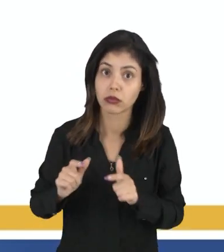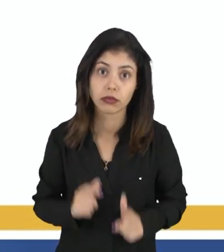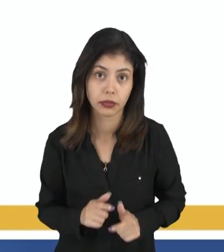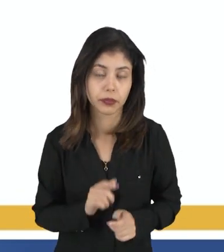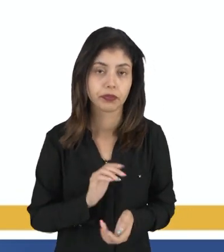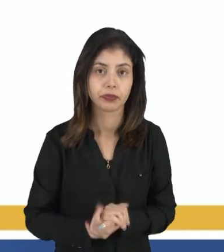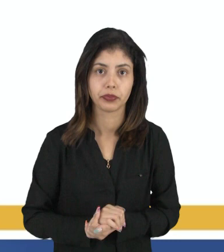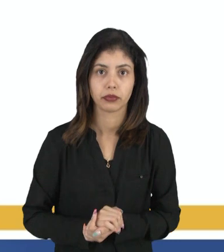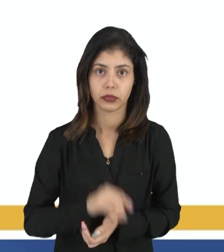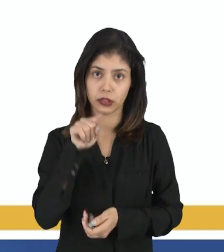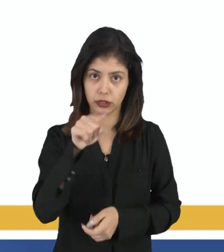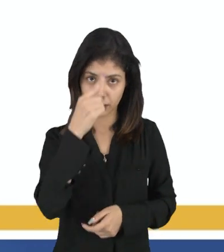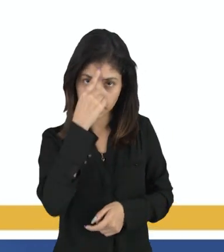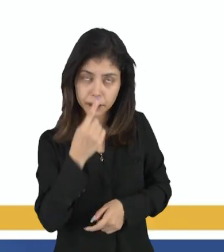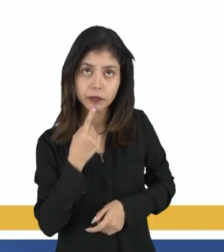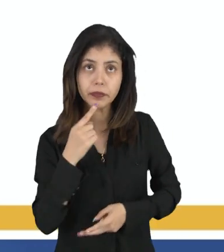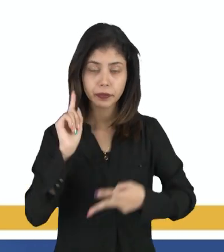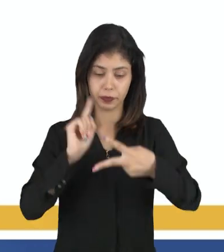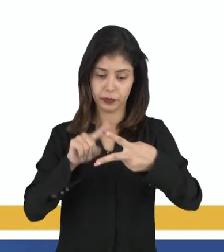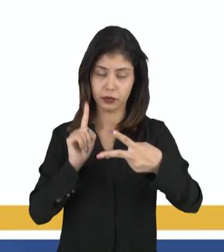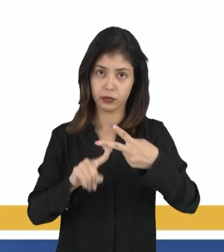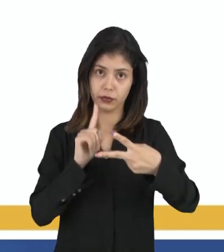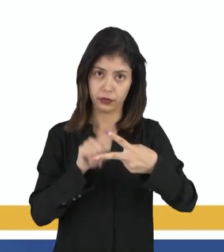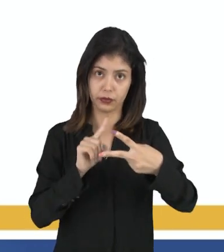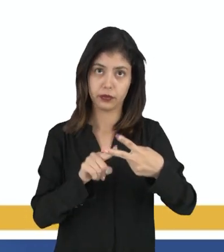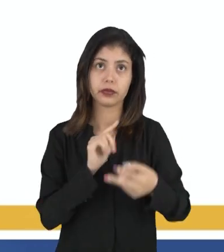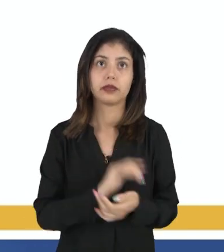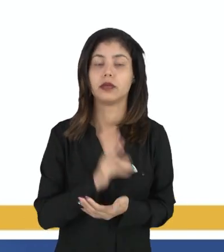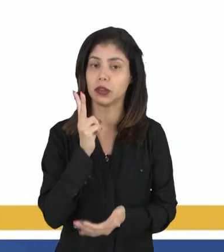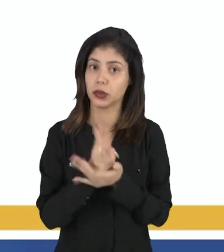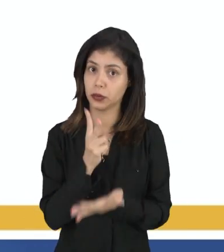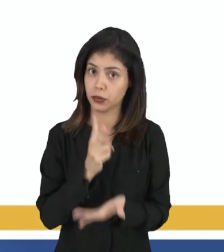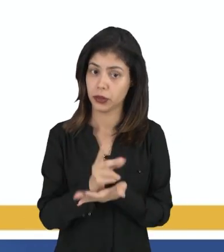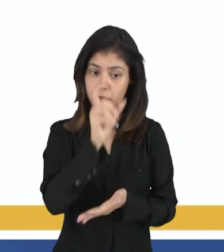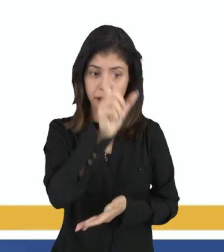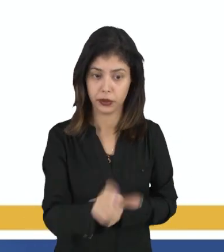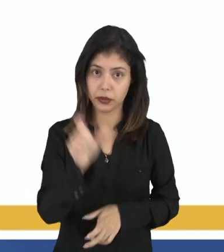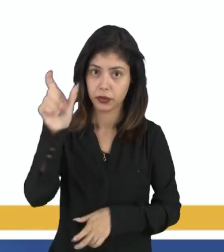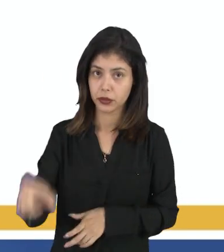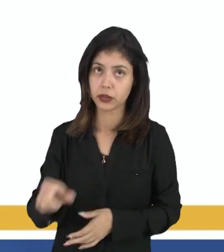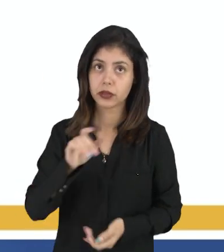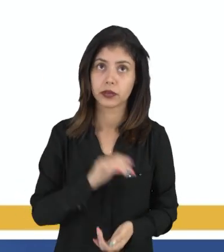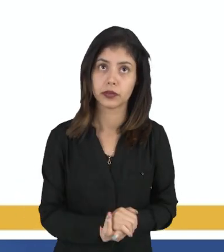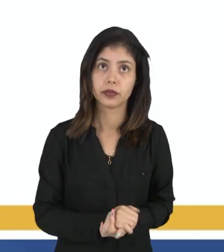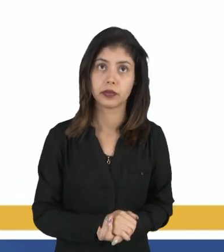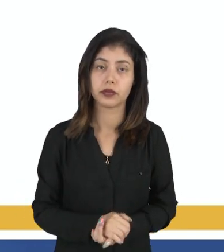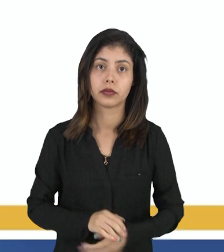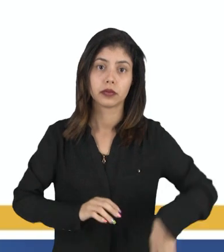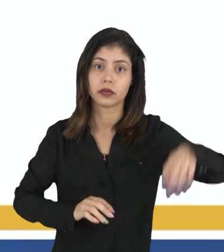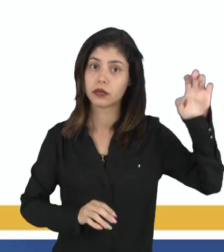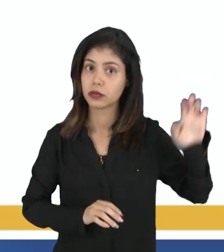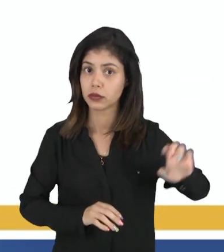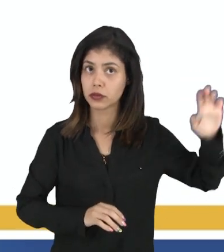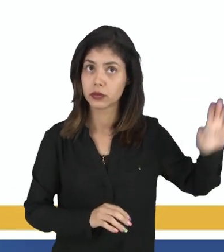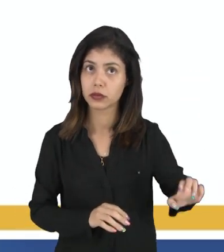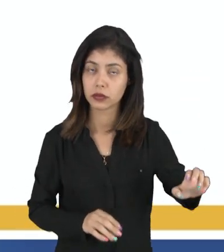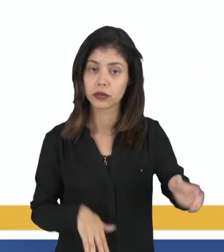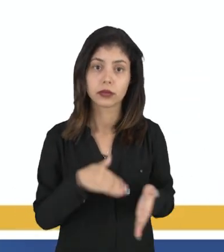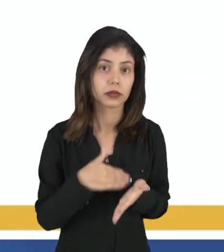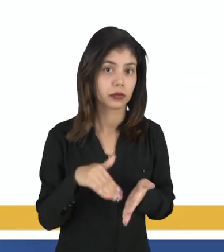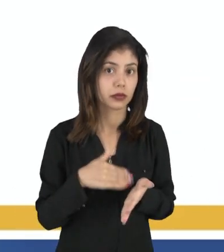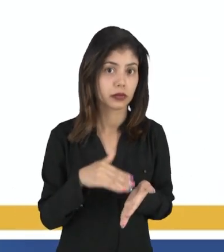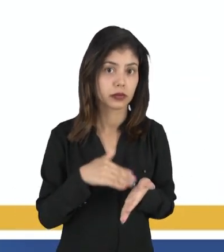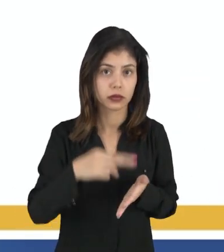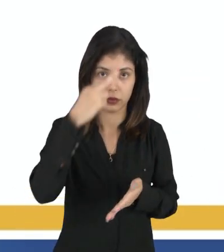ambiente. Nessa imagem tem duas situações. O mesmo personagem, no lado esquerdo, ele está no